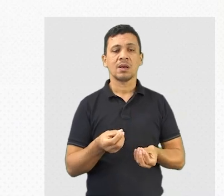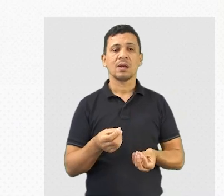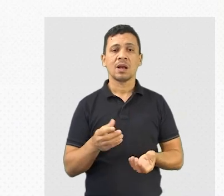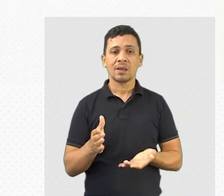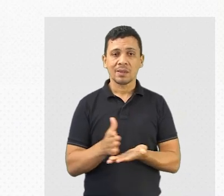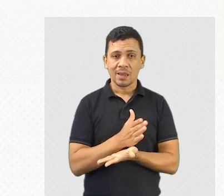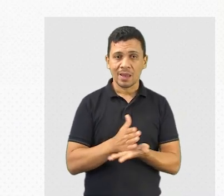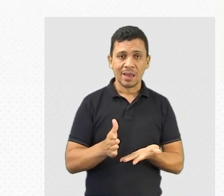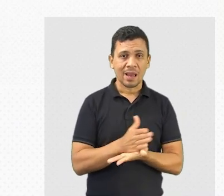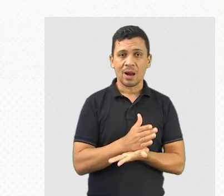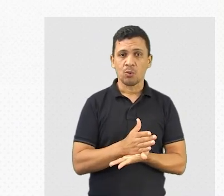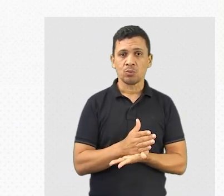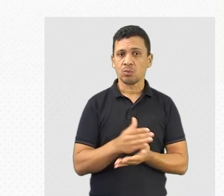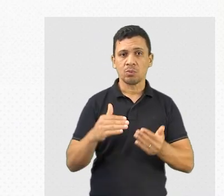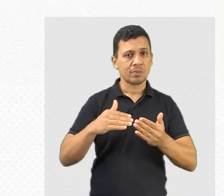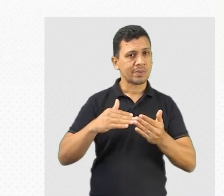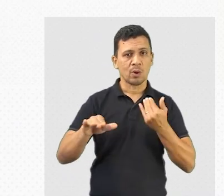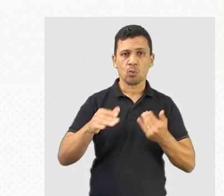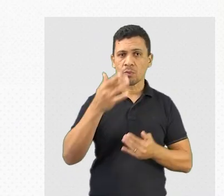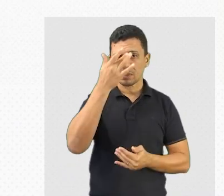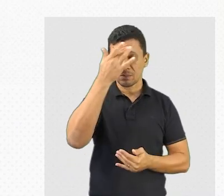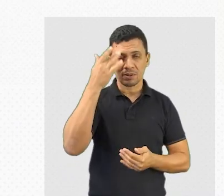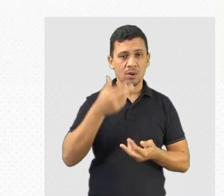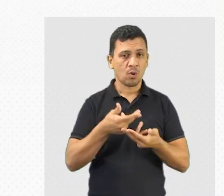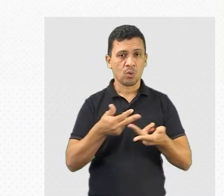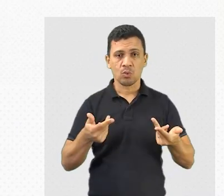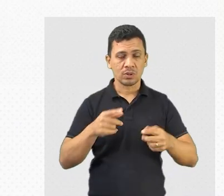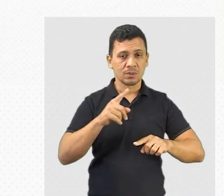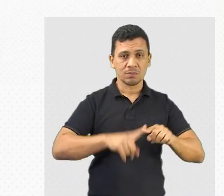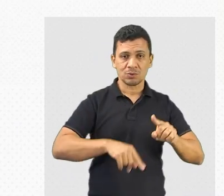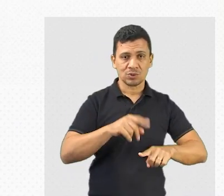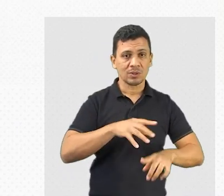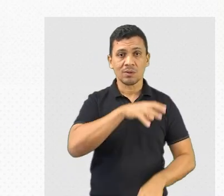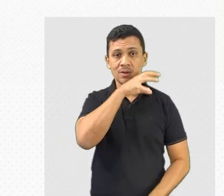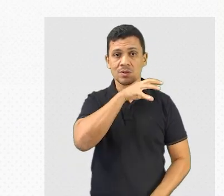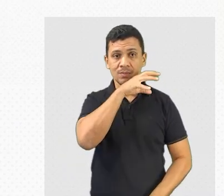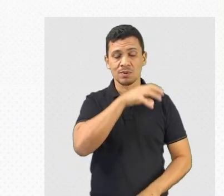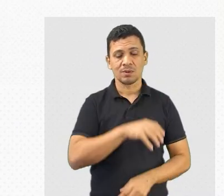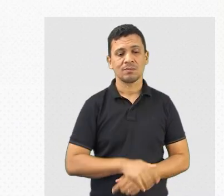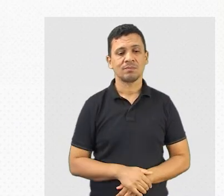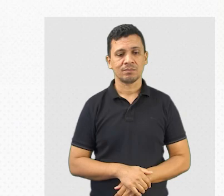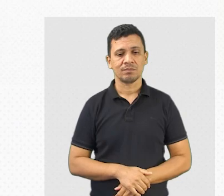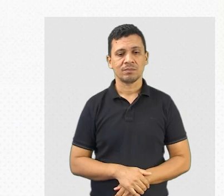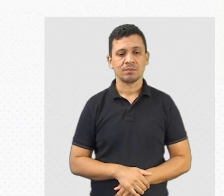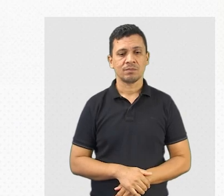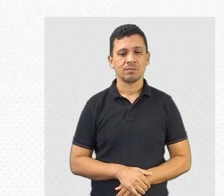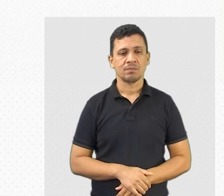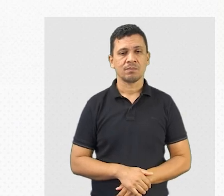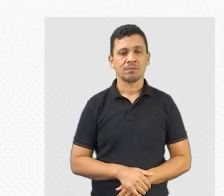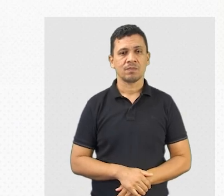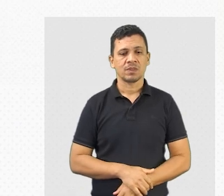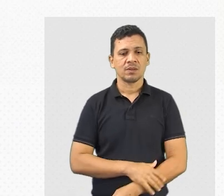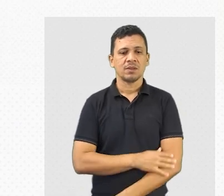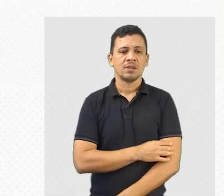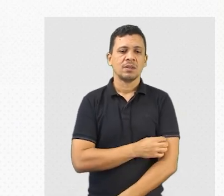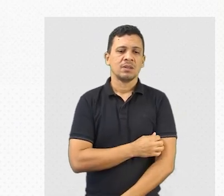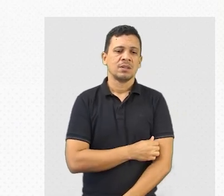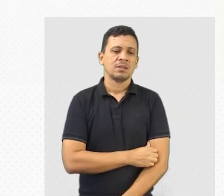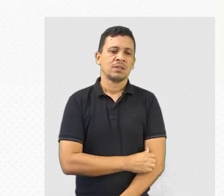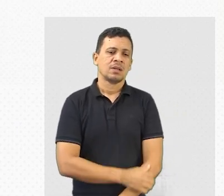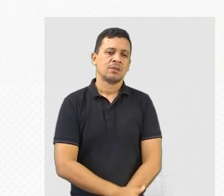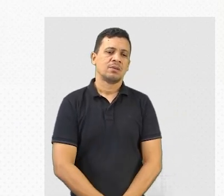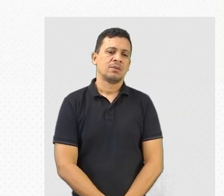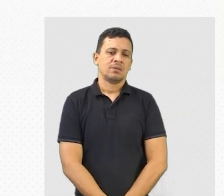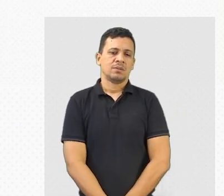de algo que não é pessoa, coisa, objeto, animal. Então, no fragmento nós temos It's my life and